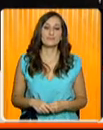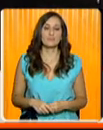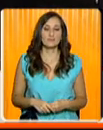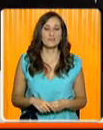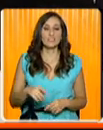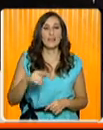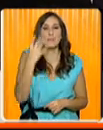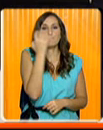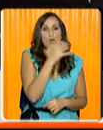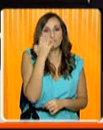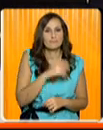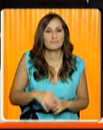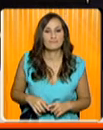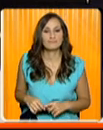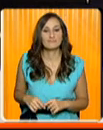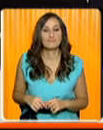Que era a porquita.